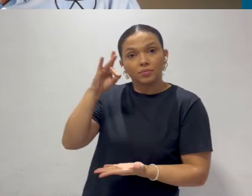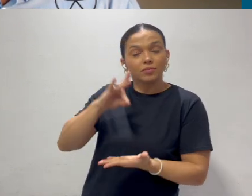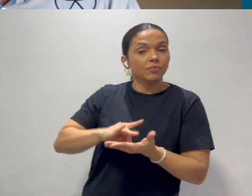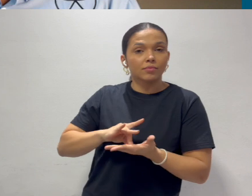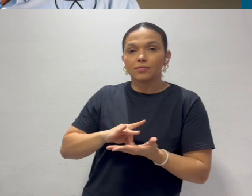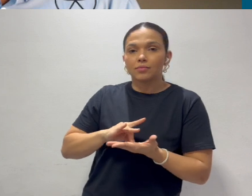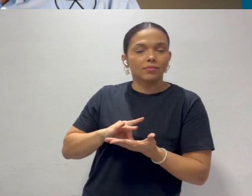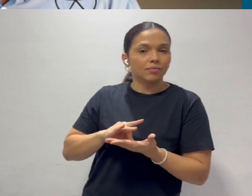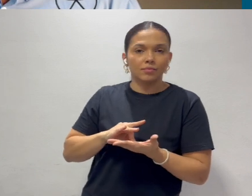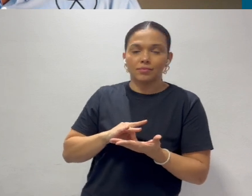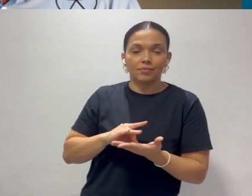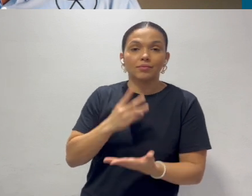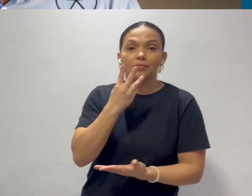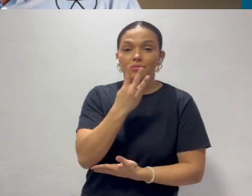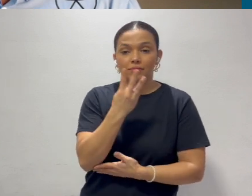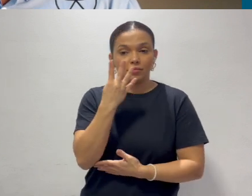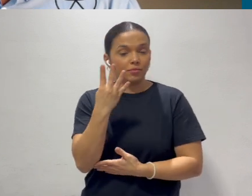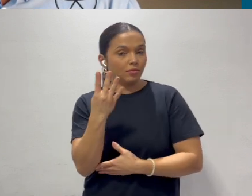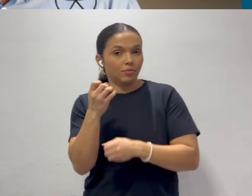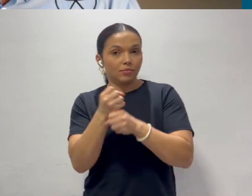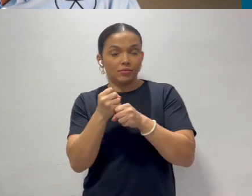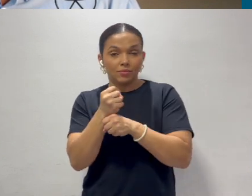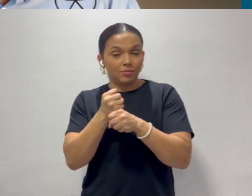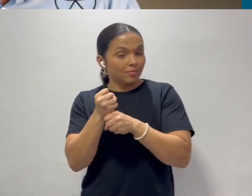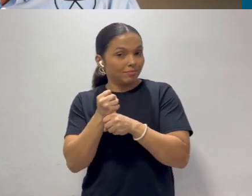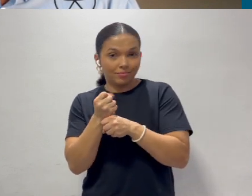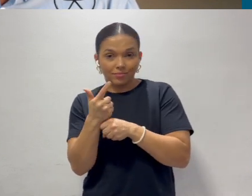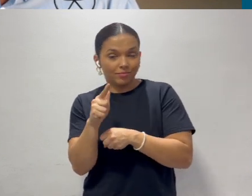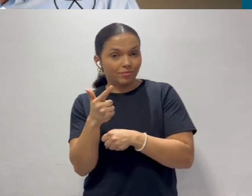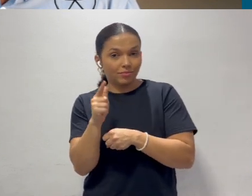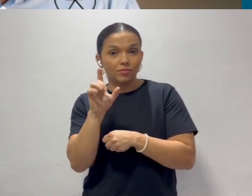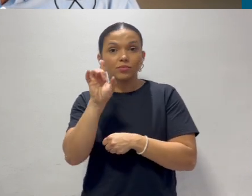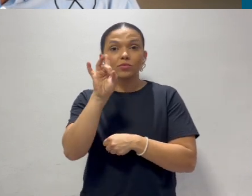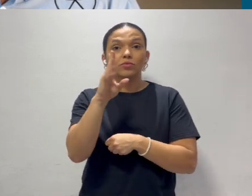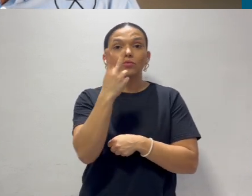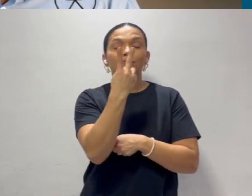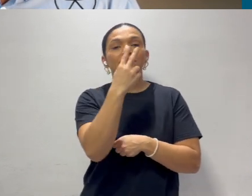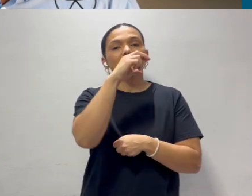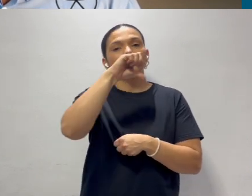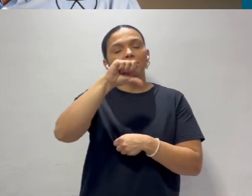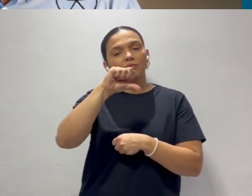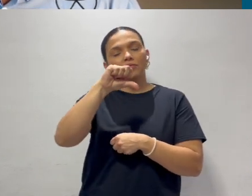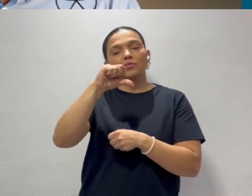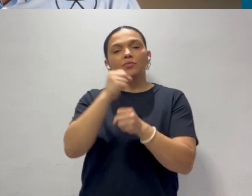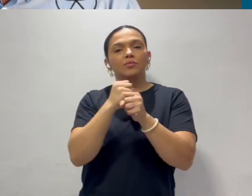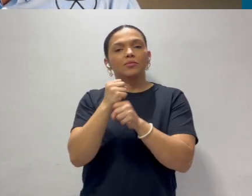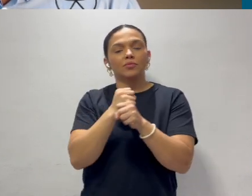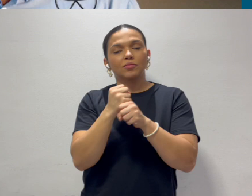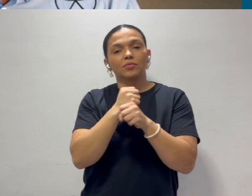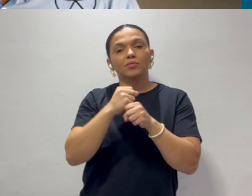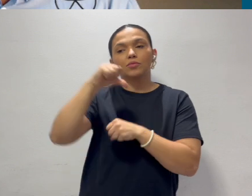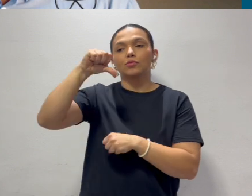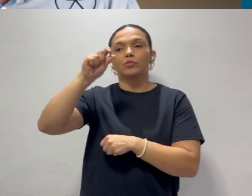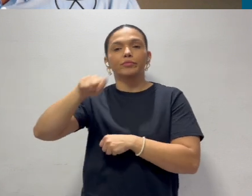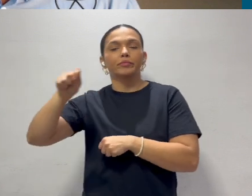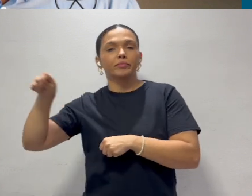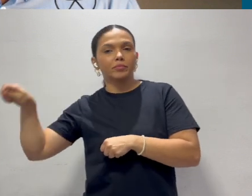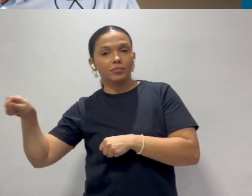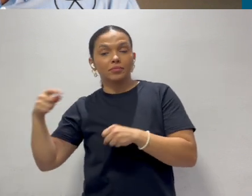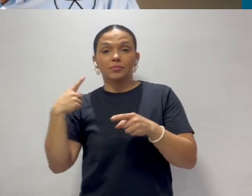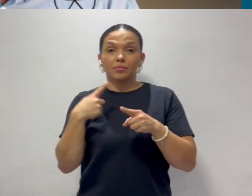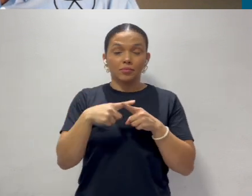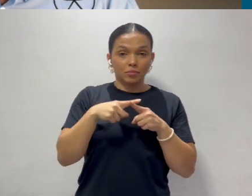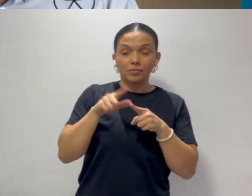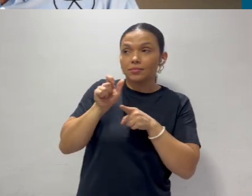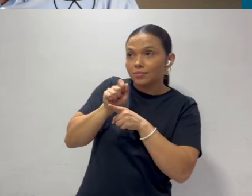de fato, ele não tinha os 34 anos, ele tinha apenas 29 anos e 4 meses. Por